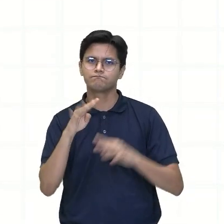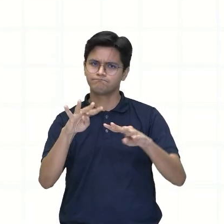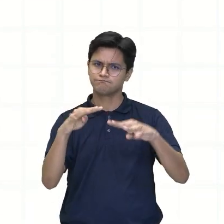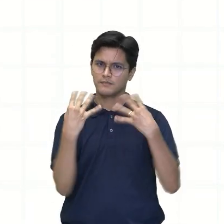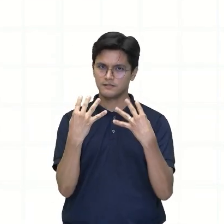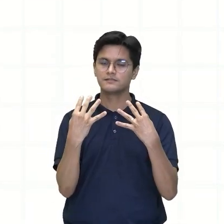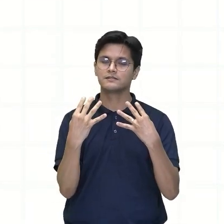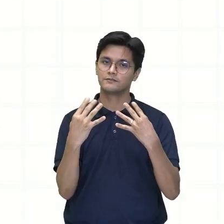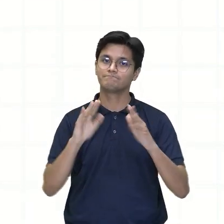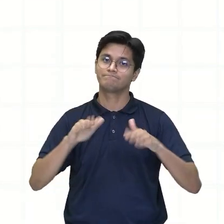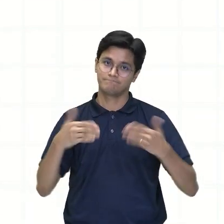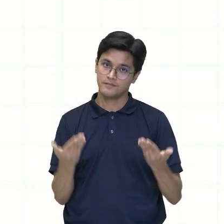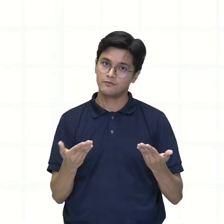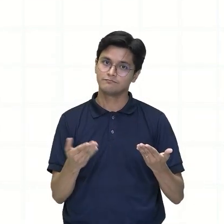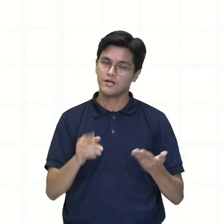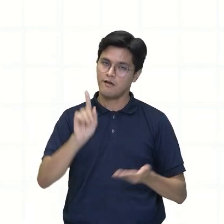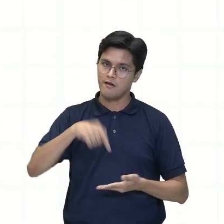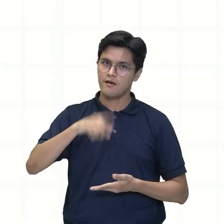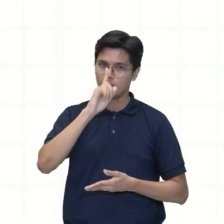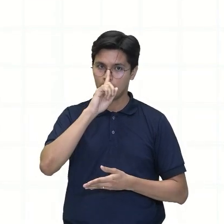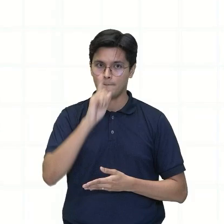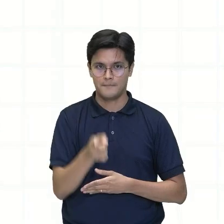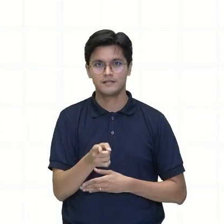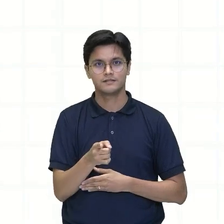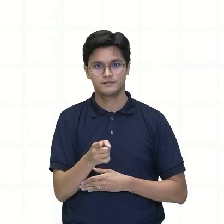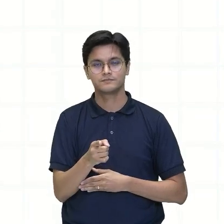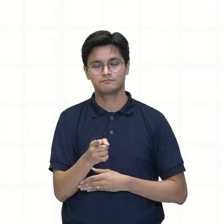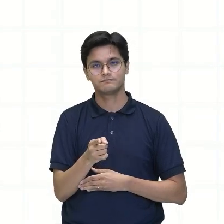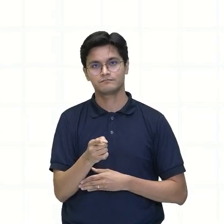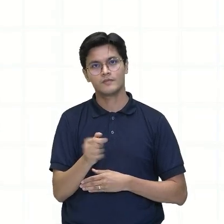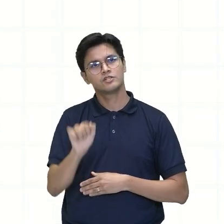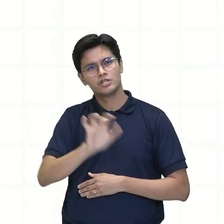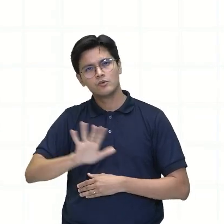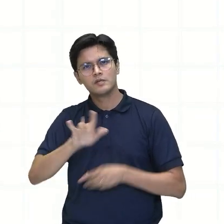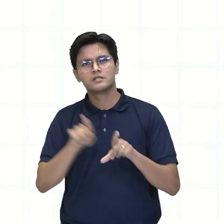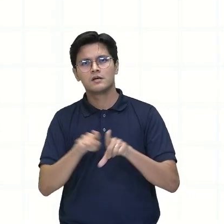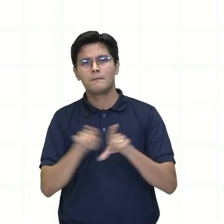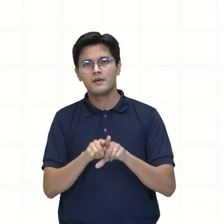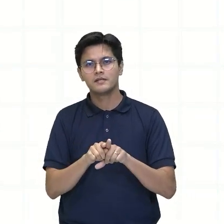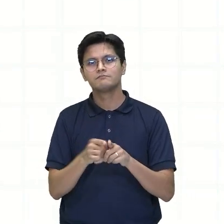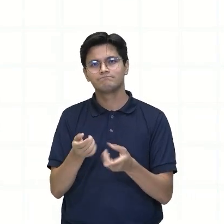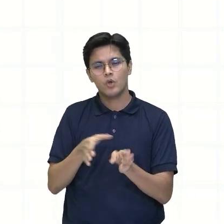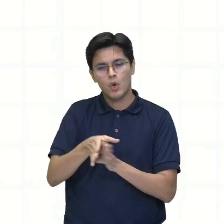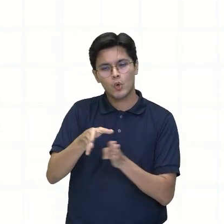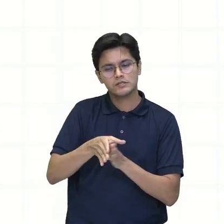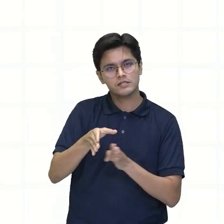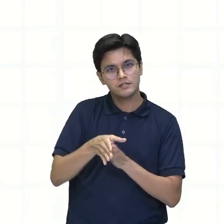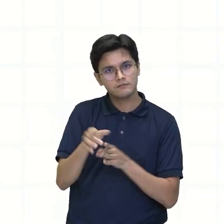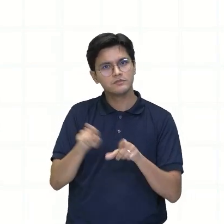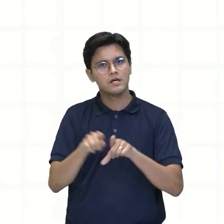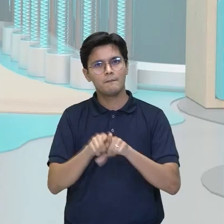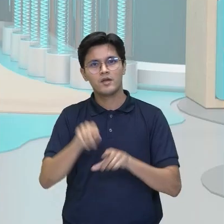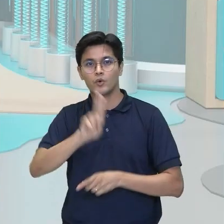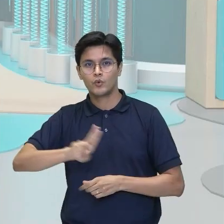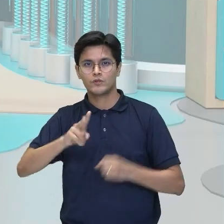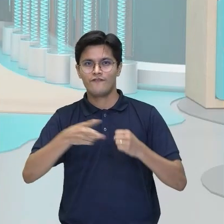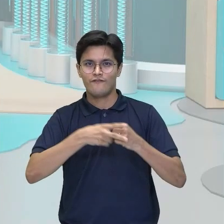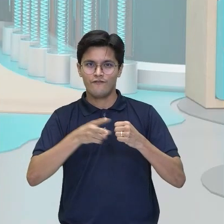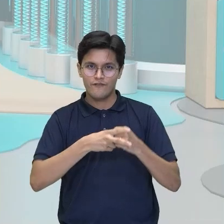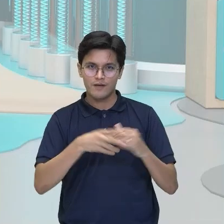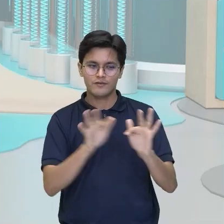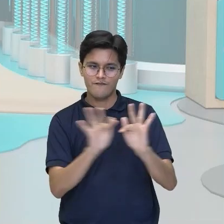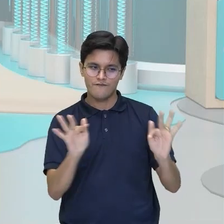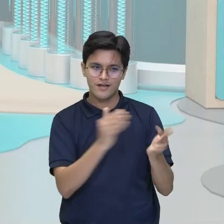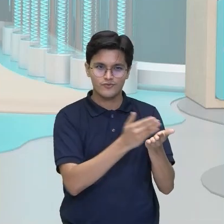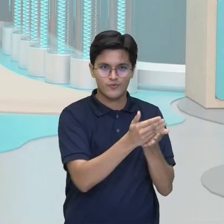para alguém, a gente só utiliza o verbo no início. Vamos ver esses verbos aí, essas frases